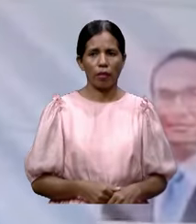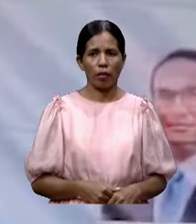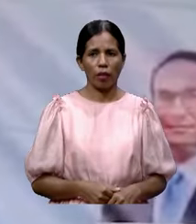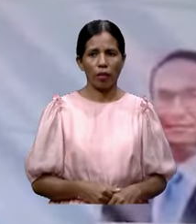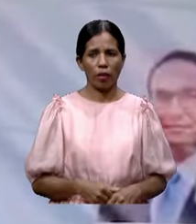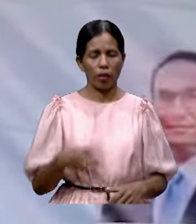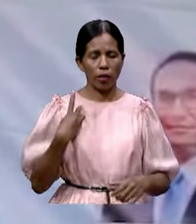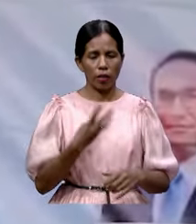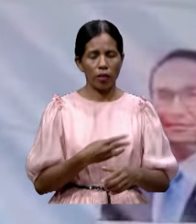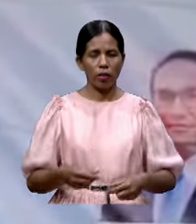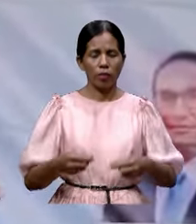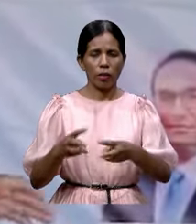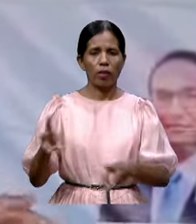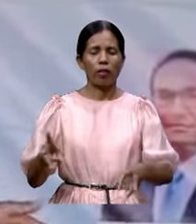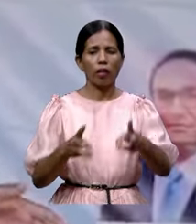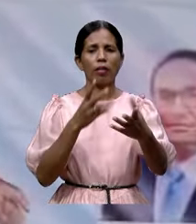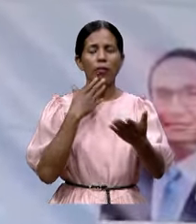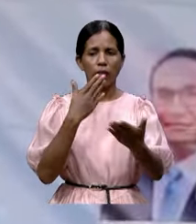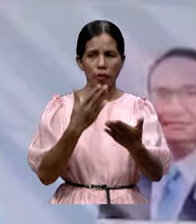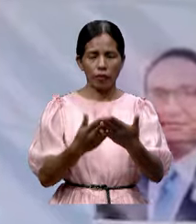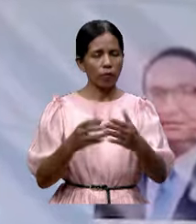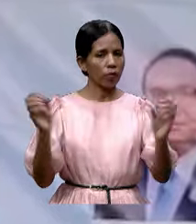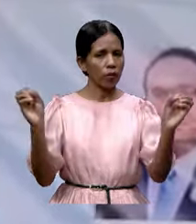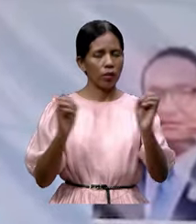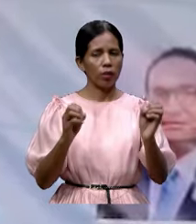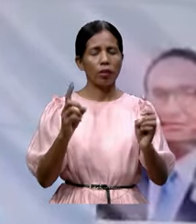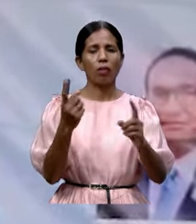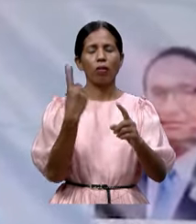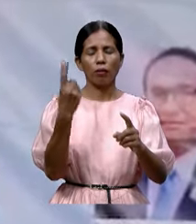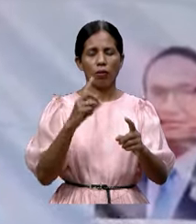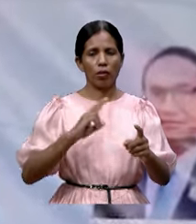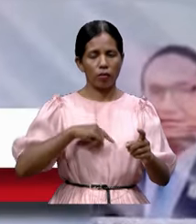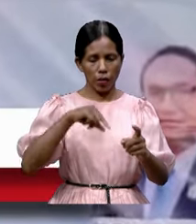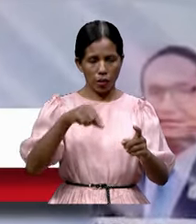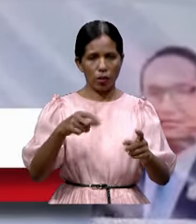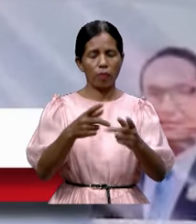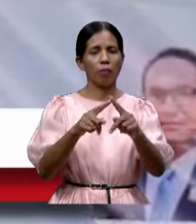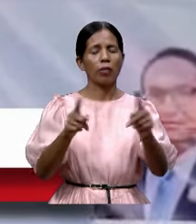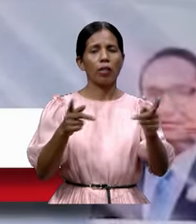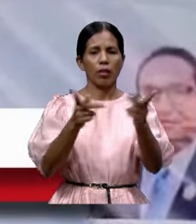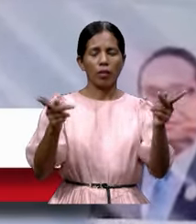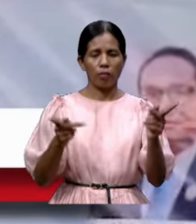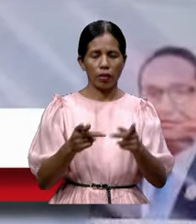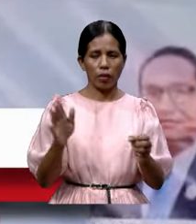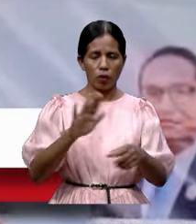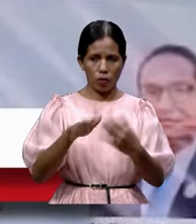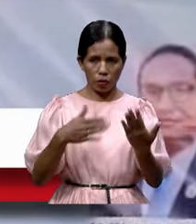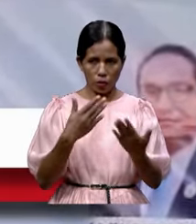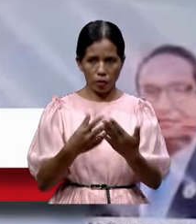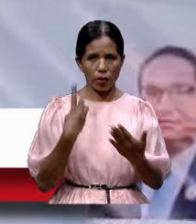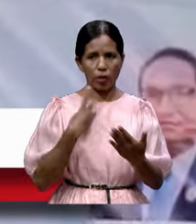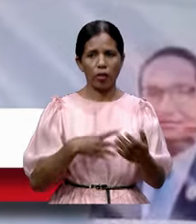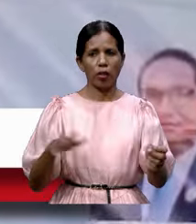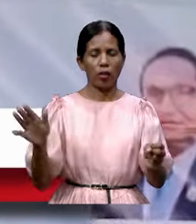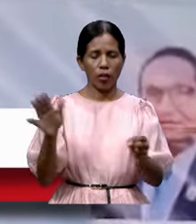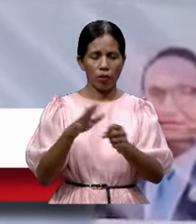e quase verdadeira, lá você tem Vikeke, mas bem fatiguto, e está na condição de